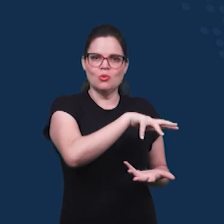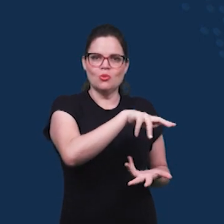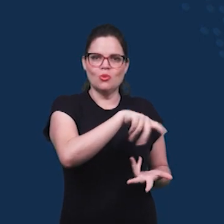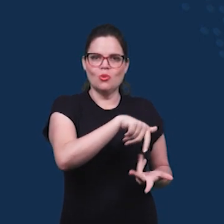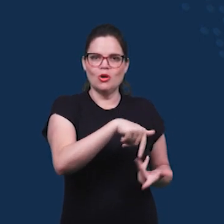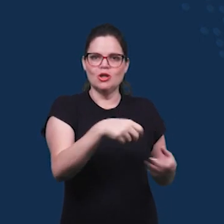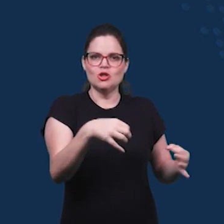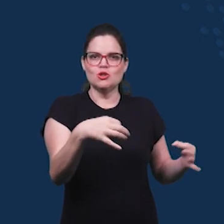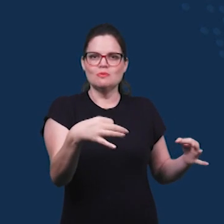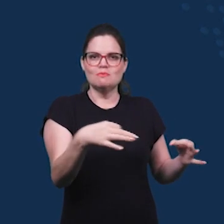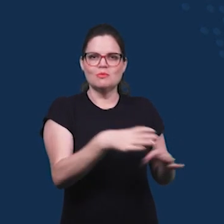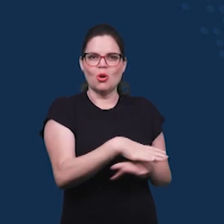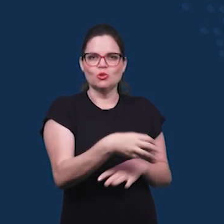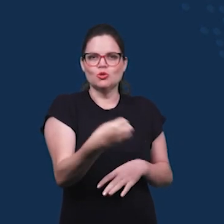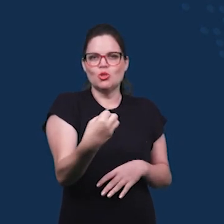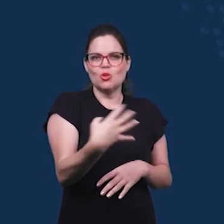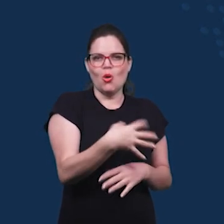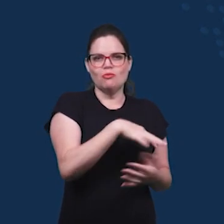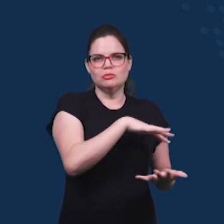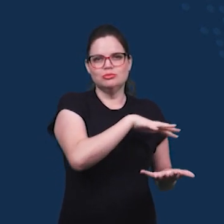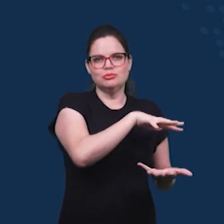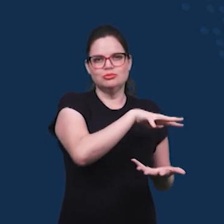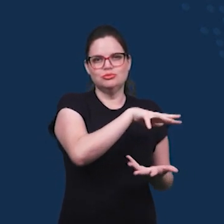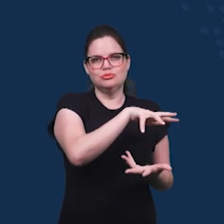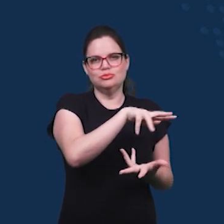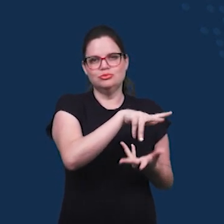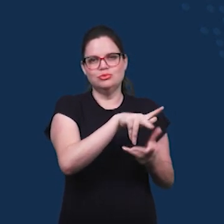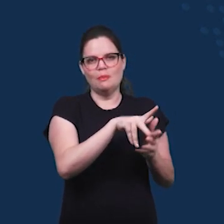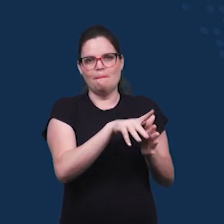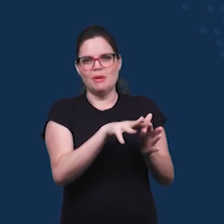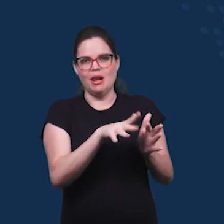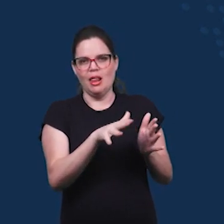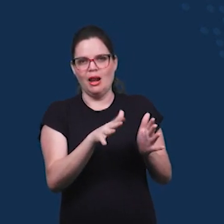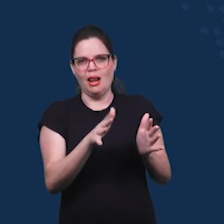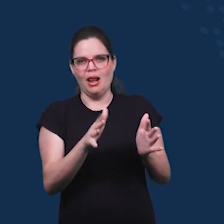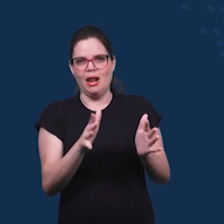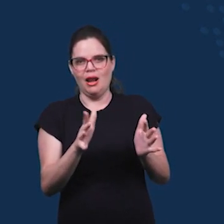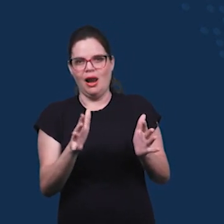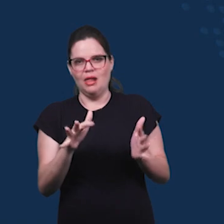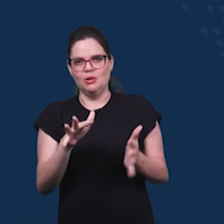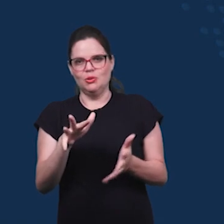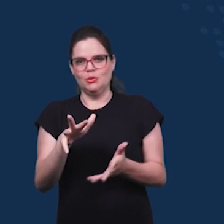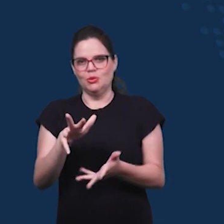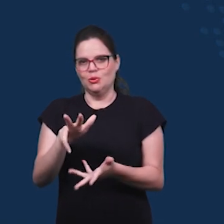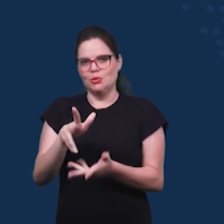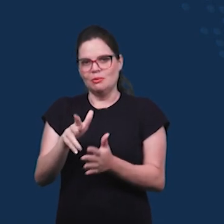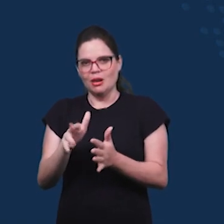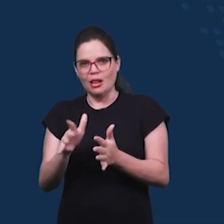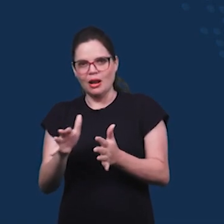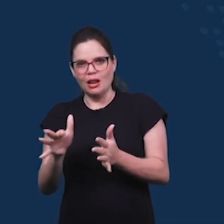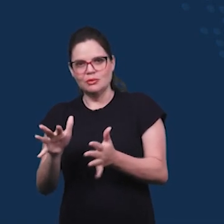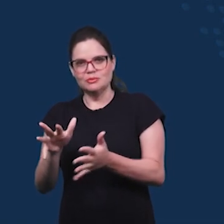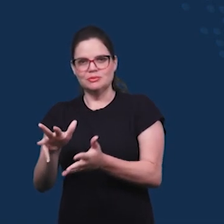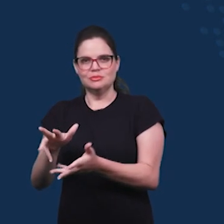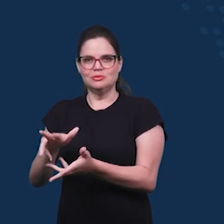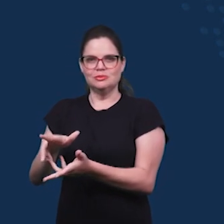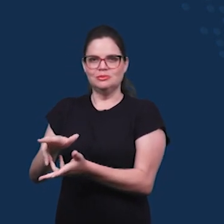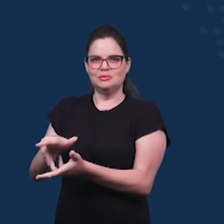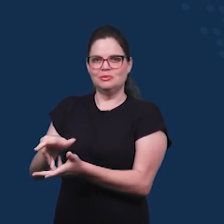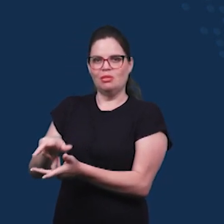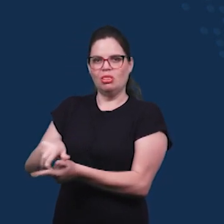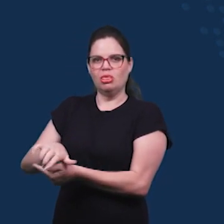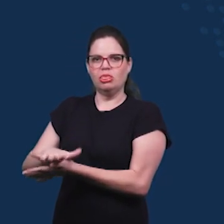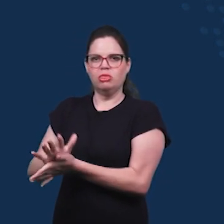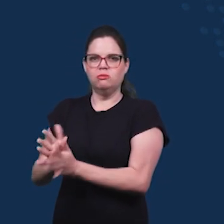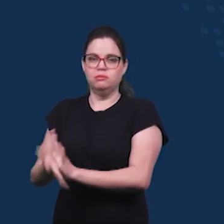sinais. Mas por que isso está sendo trazido aqui nesta live? Para mostrar para você,